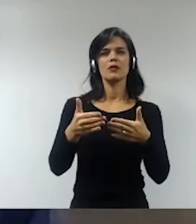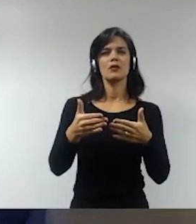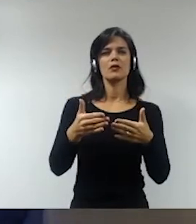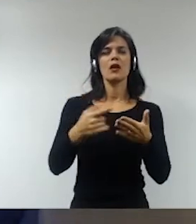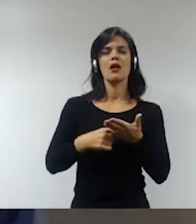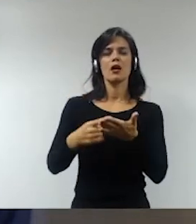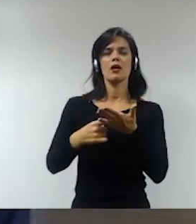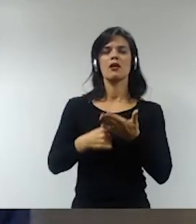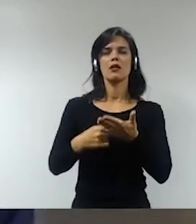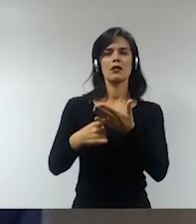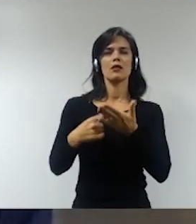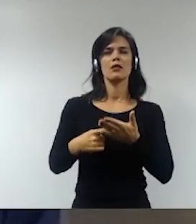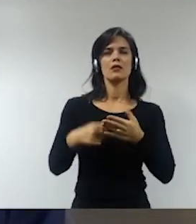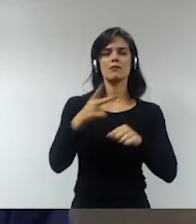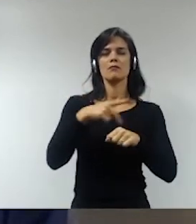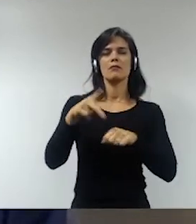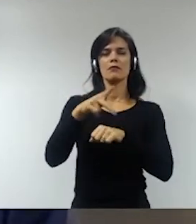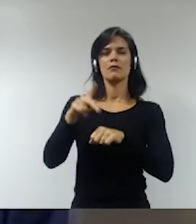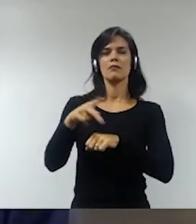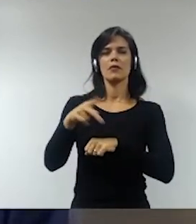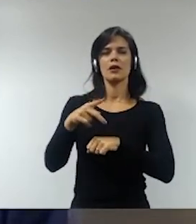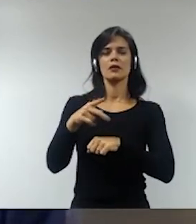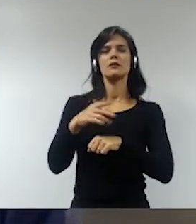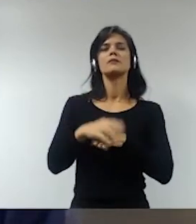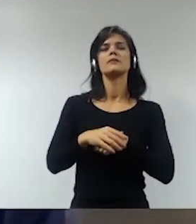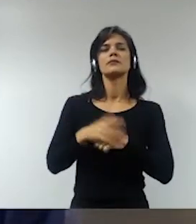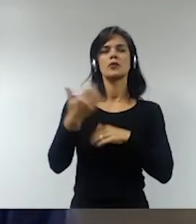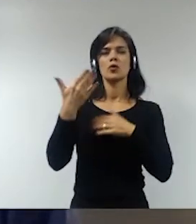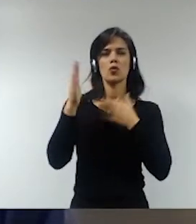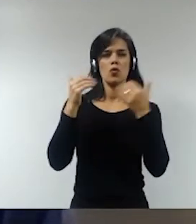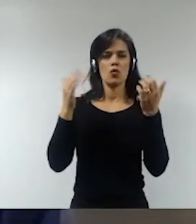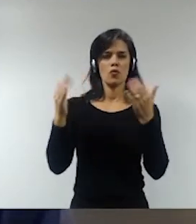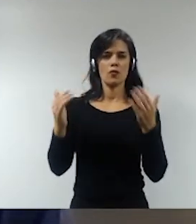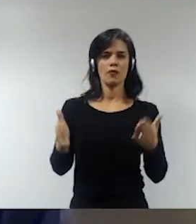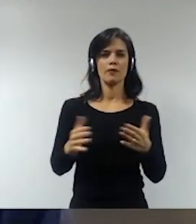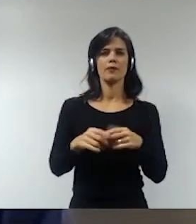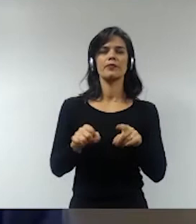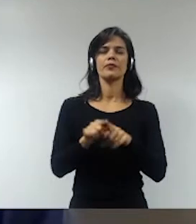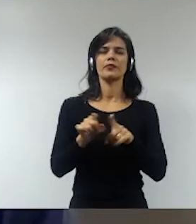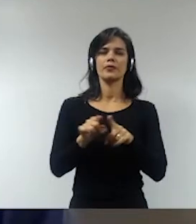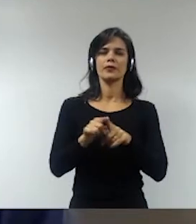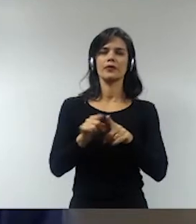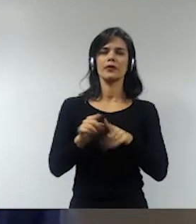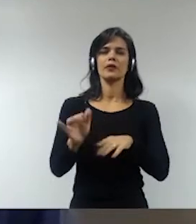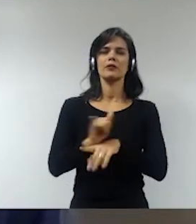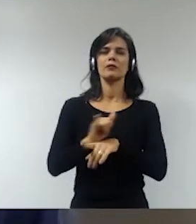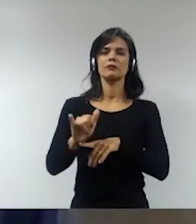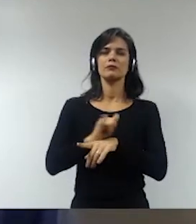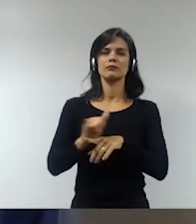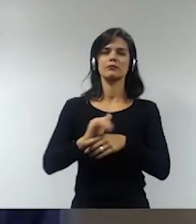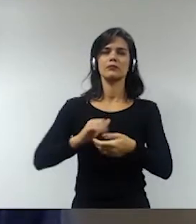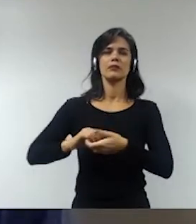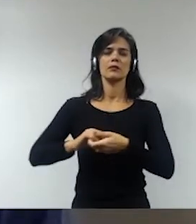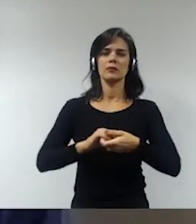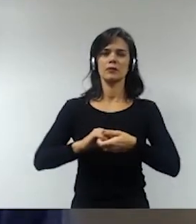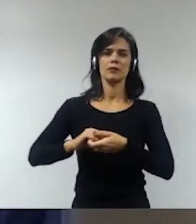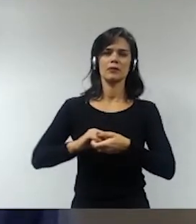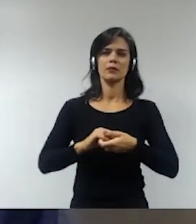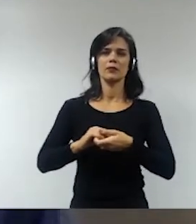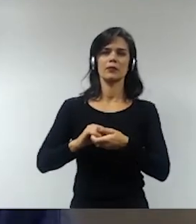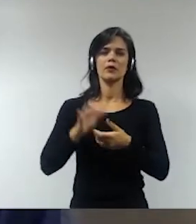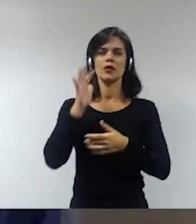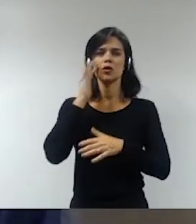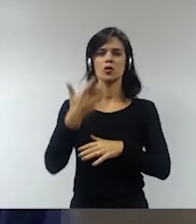comercial internacional e métodos alternativos de solução de conflito, e tem especialização também no mesmo tema